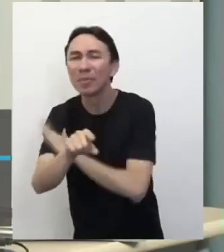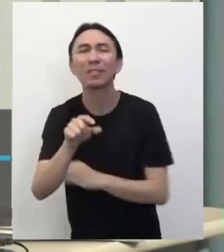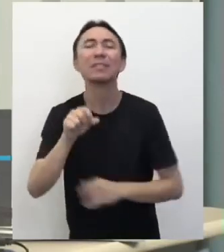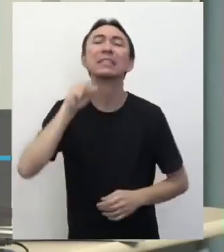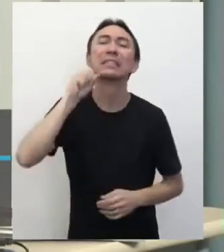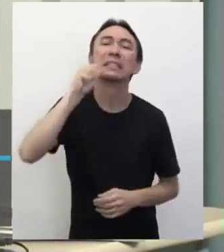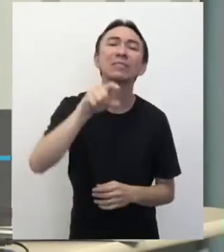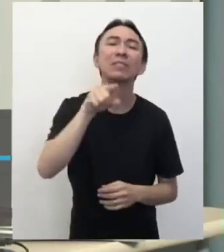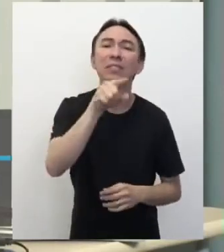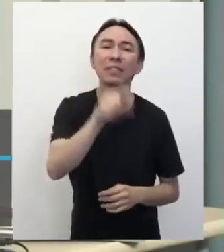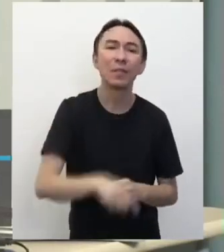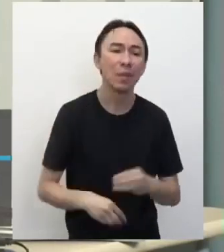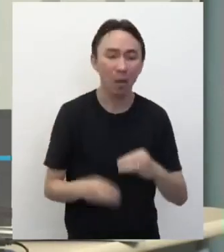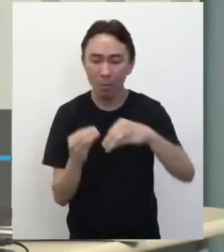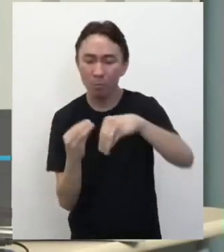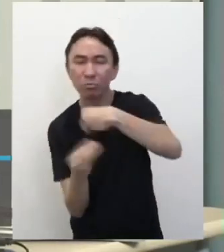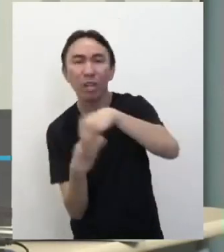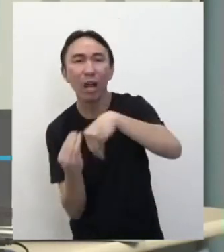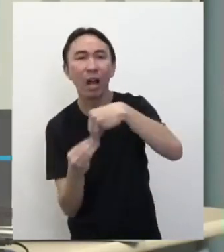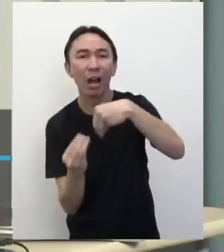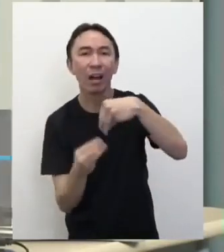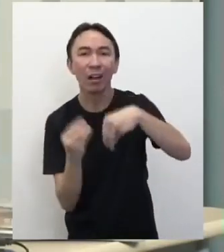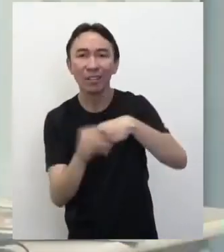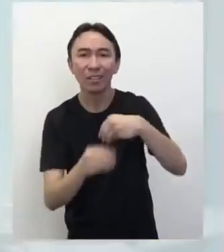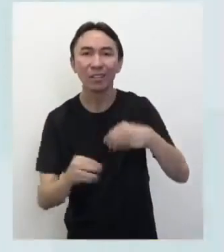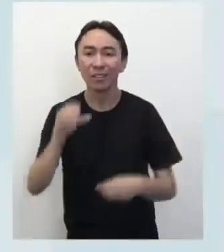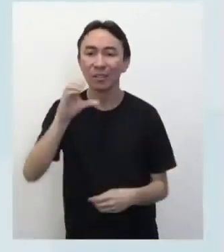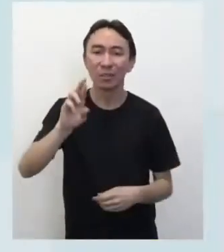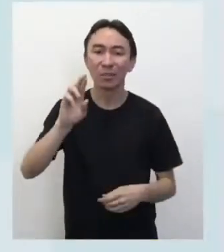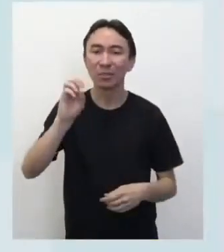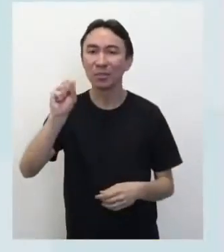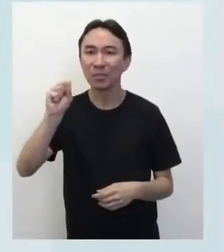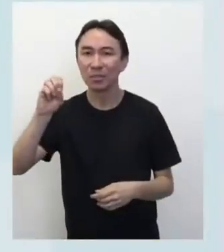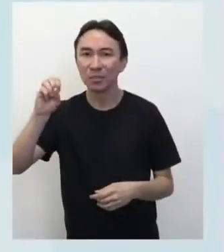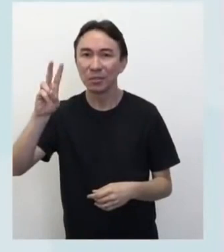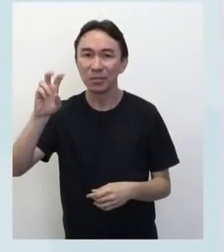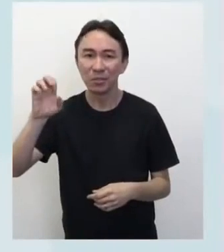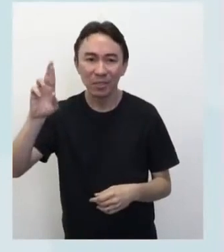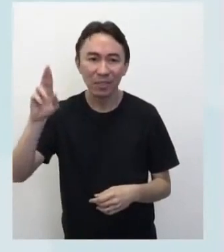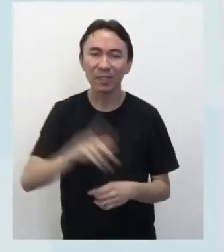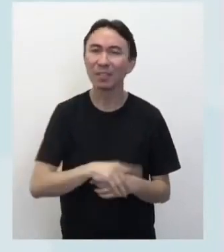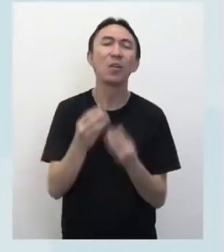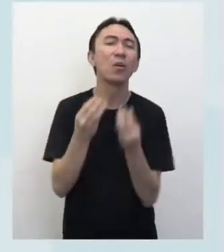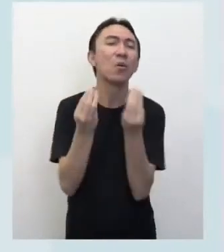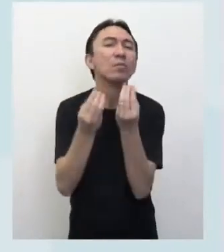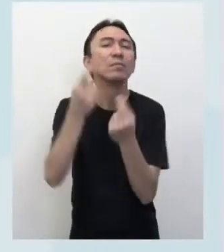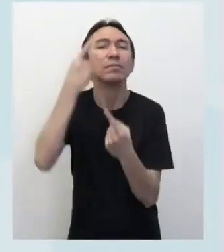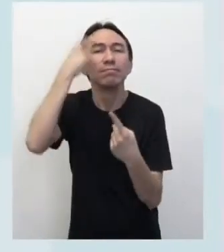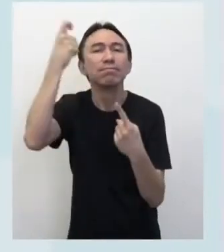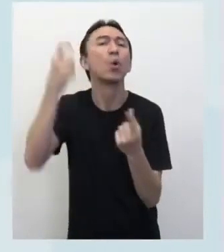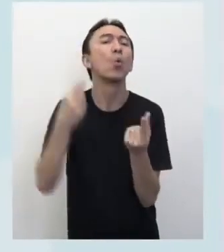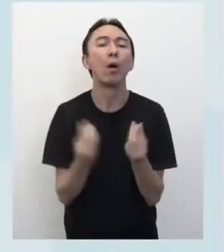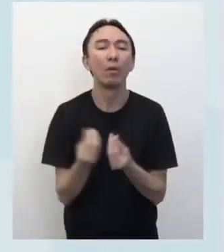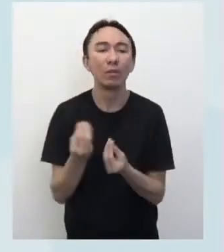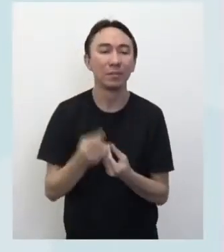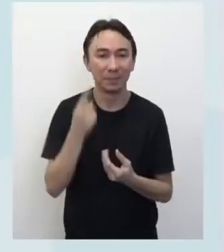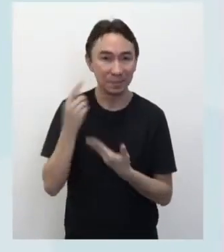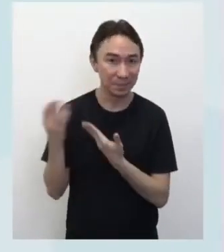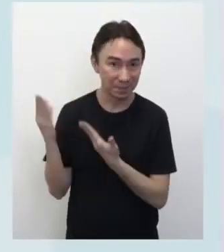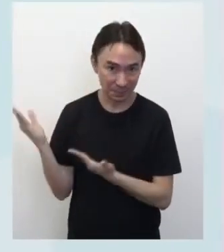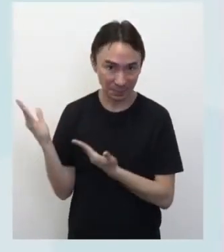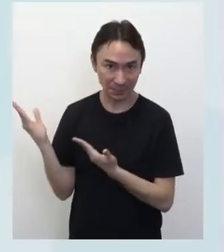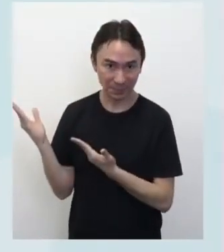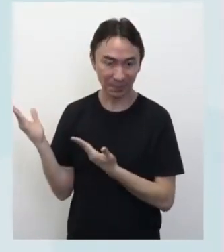pra mim em quadrinhos, o que você faria? Na tela, presta atenção à ideia que a Ana teve. A ideia dela se